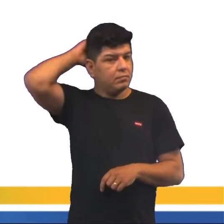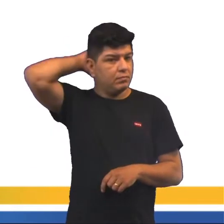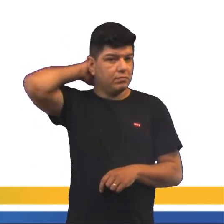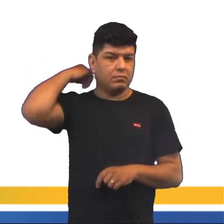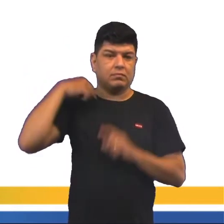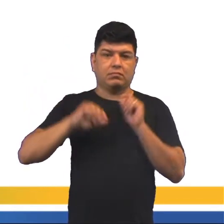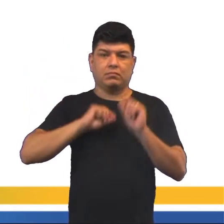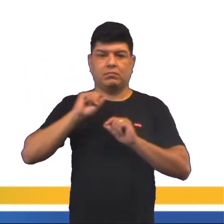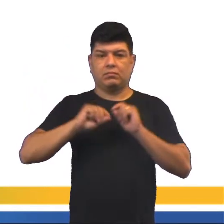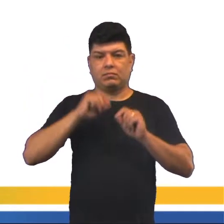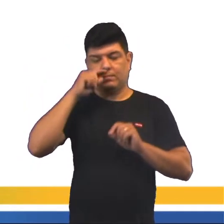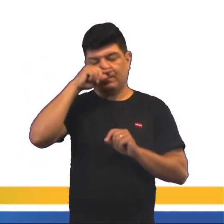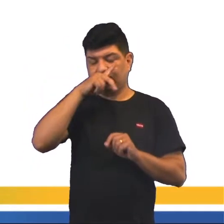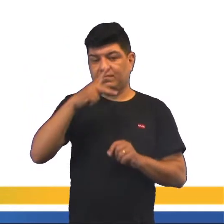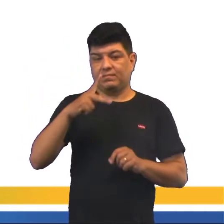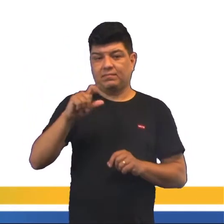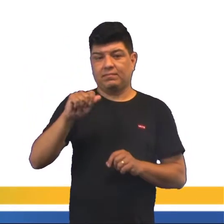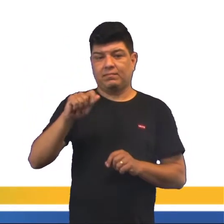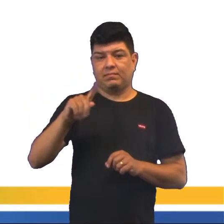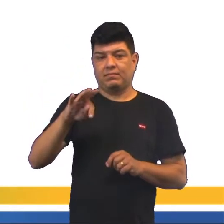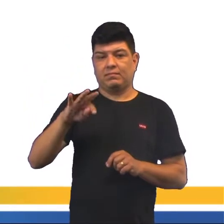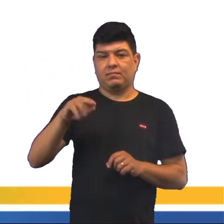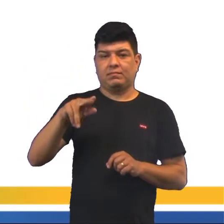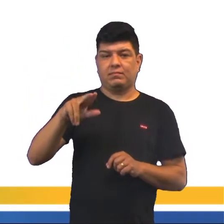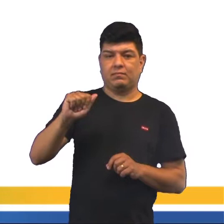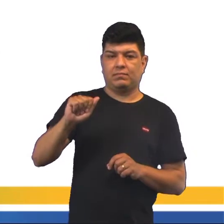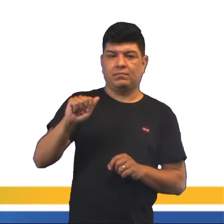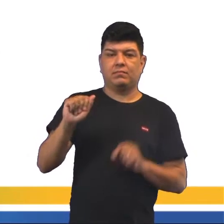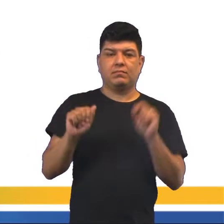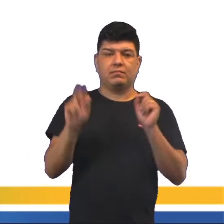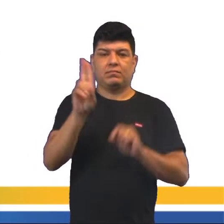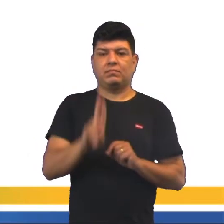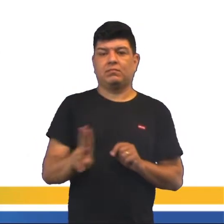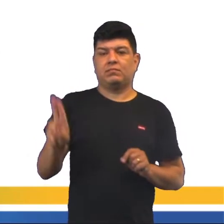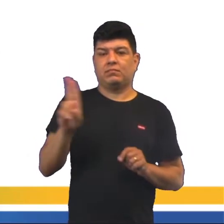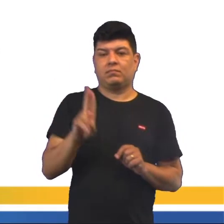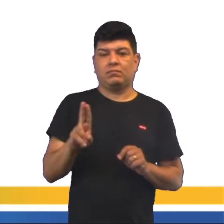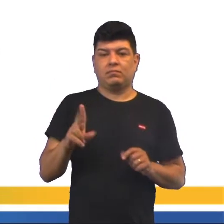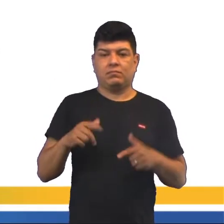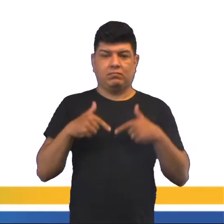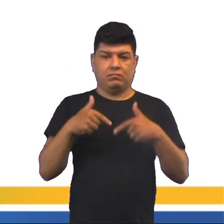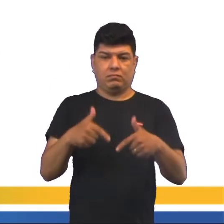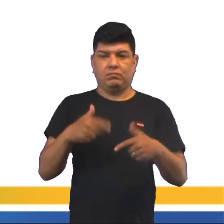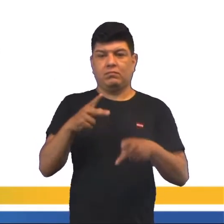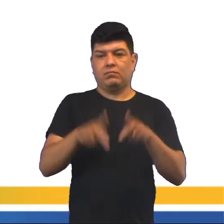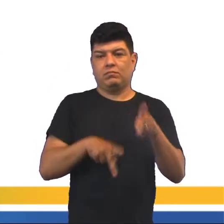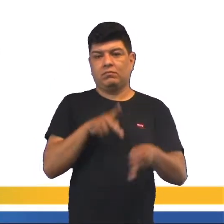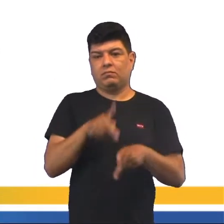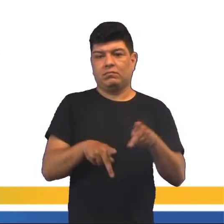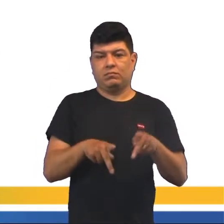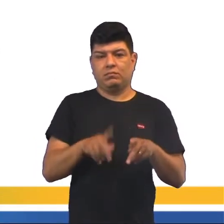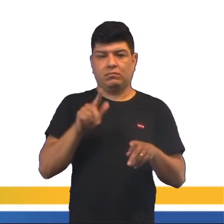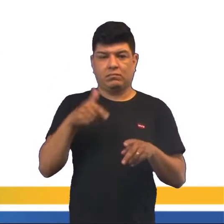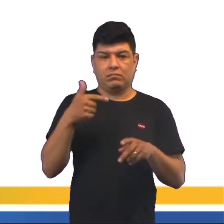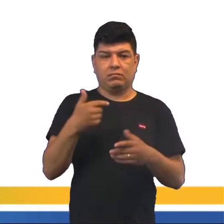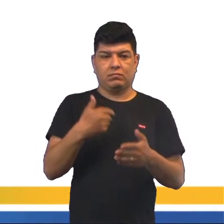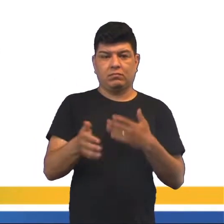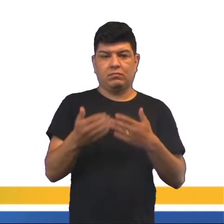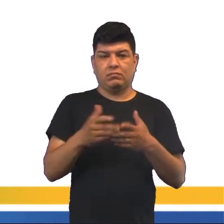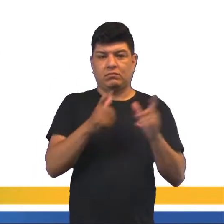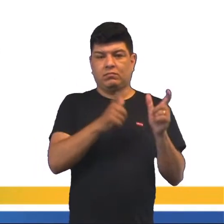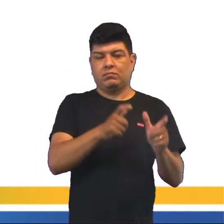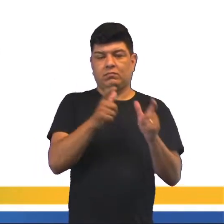A questão palestina é um termo utilizado em referência à luta dos povos palestinos após a perda de